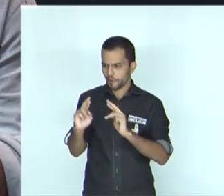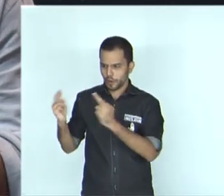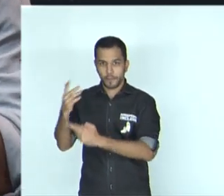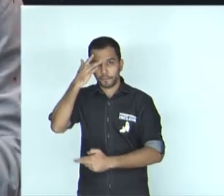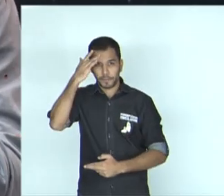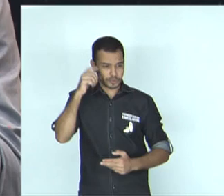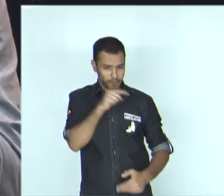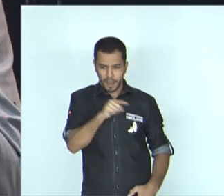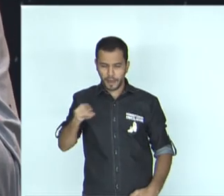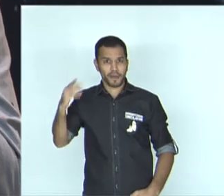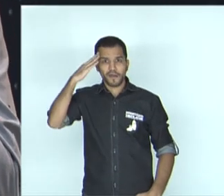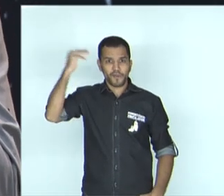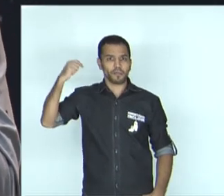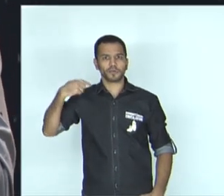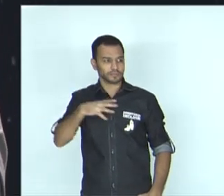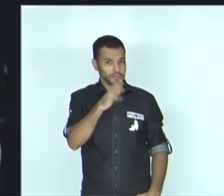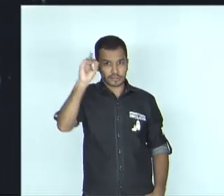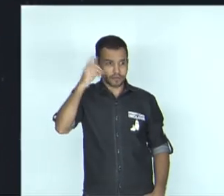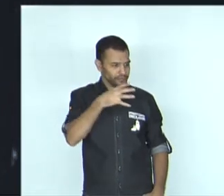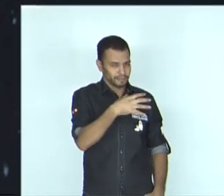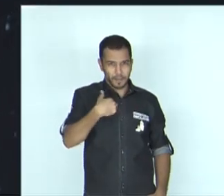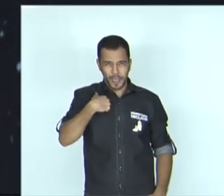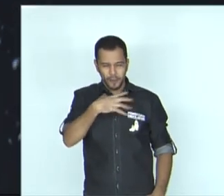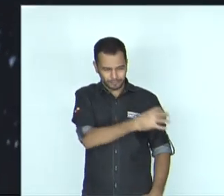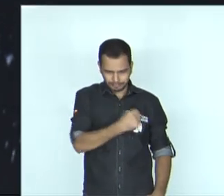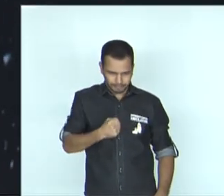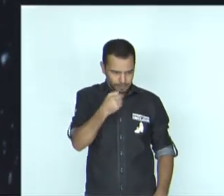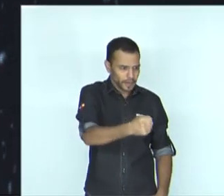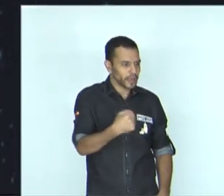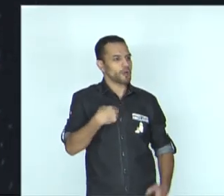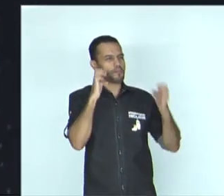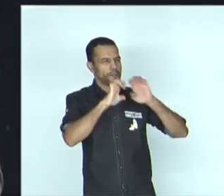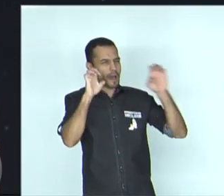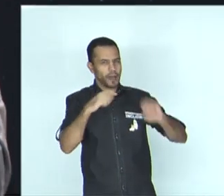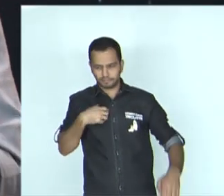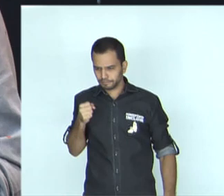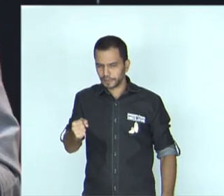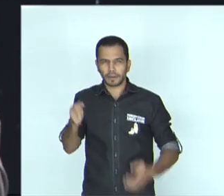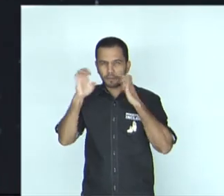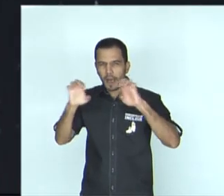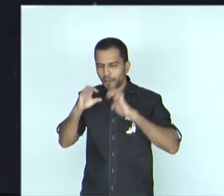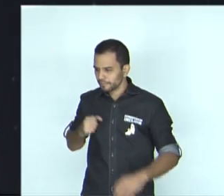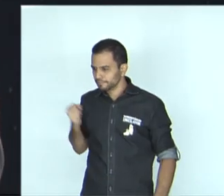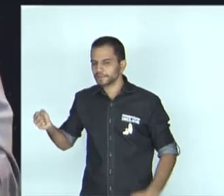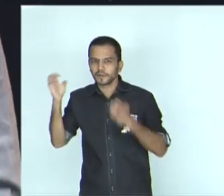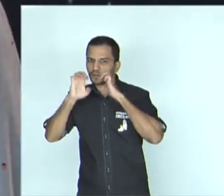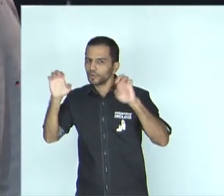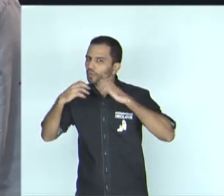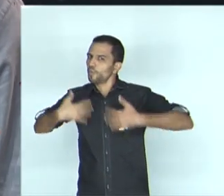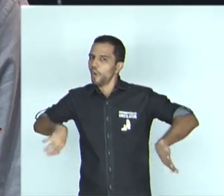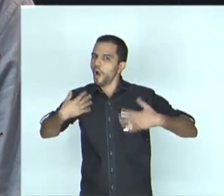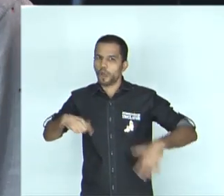de Deus. Ei, Deus continua no controle. Repete comigo, Deus continua no